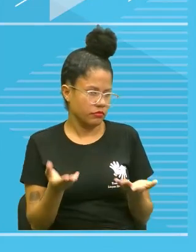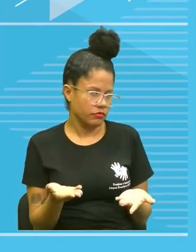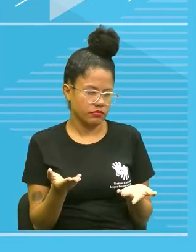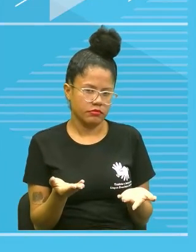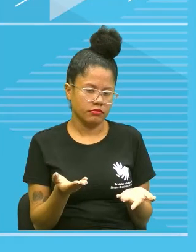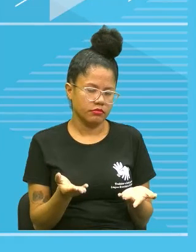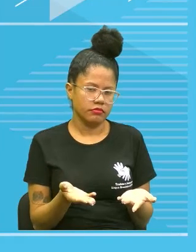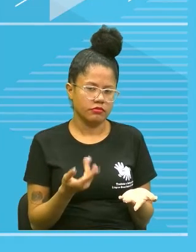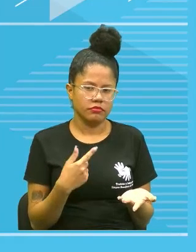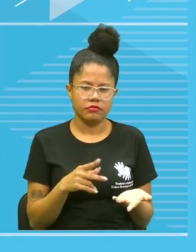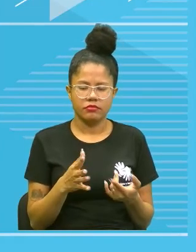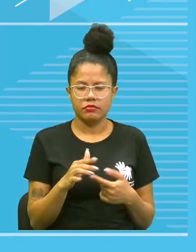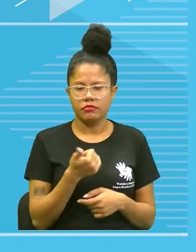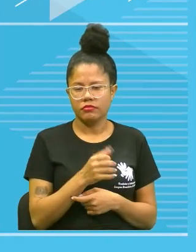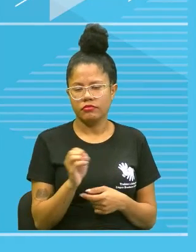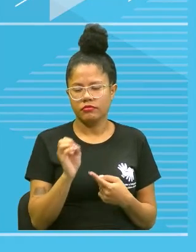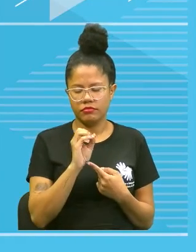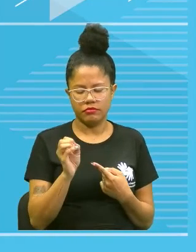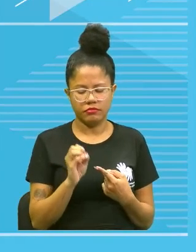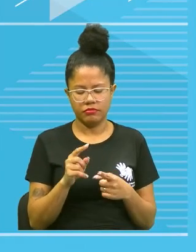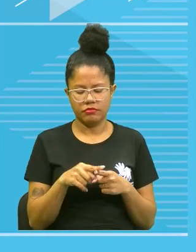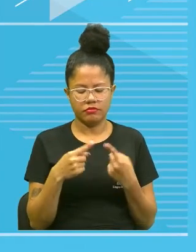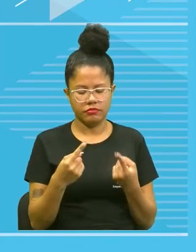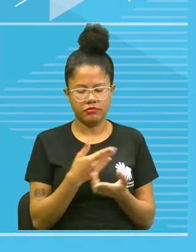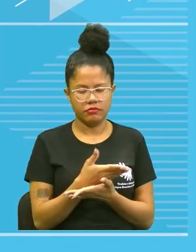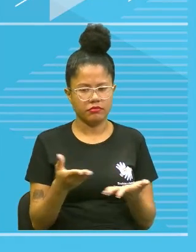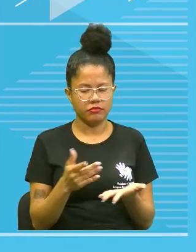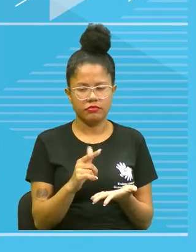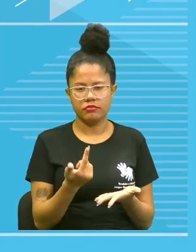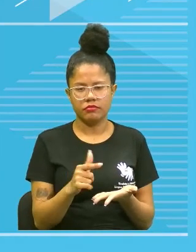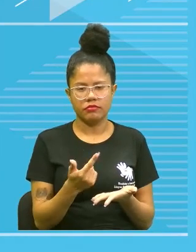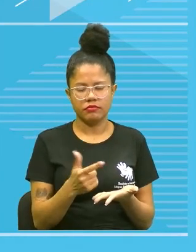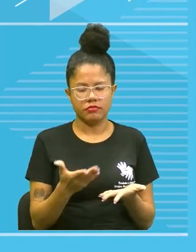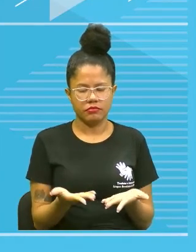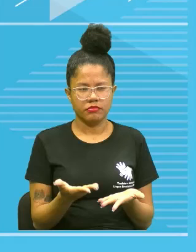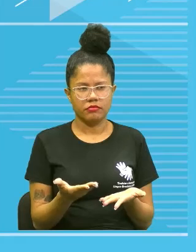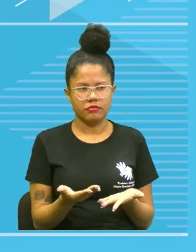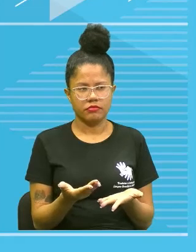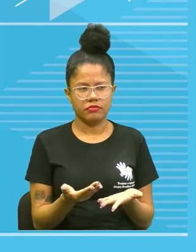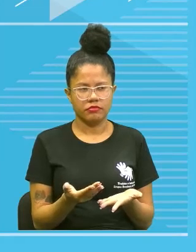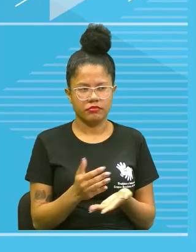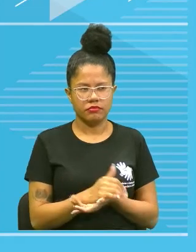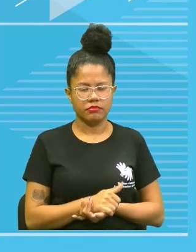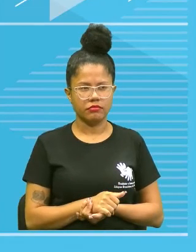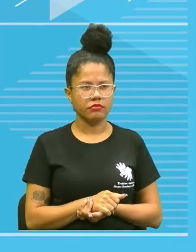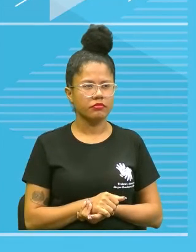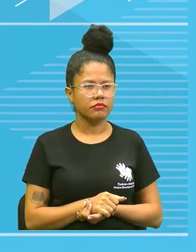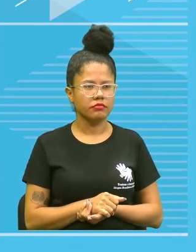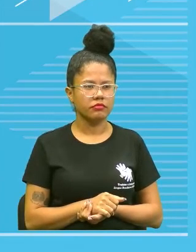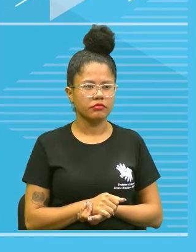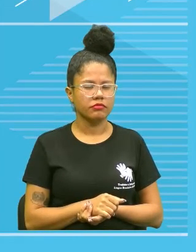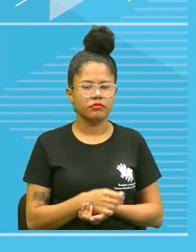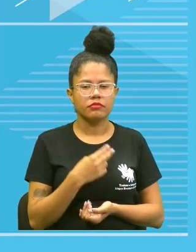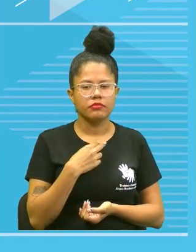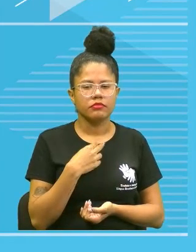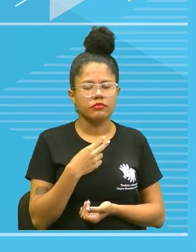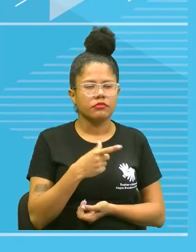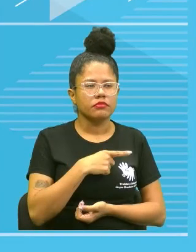máquina seria 100%. E aí você não existe rendimento ideal, ok? Não existe rendimento ideal, então por isso que ela não pode